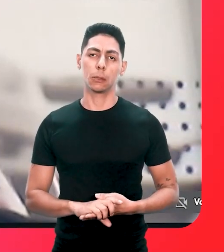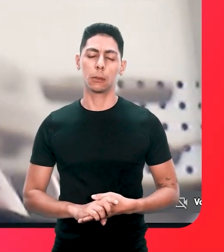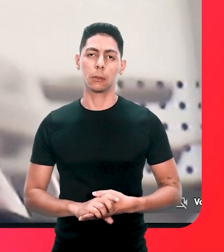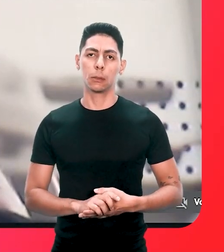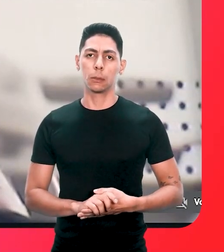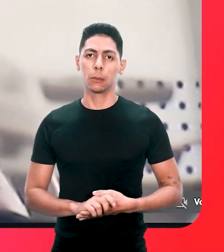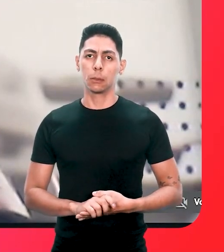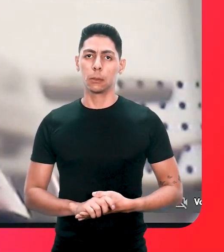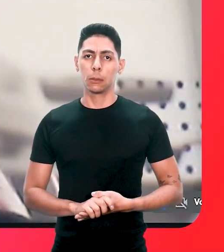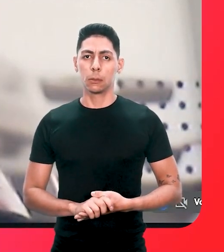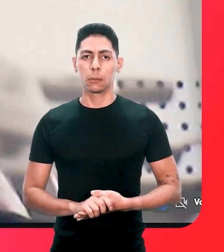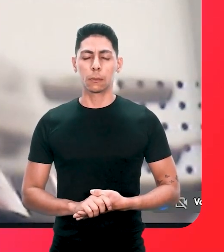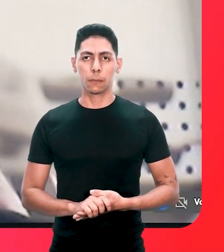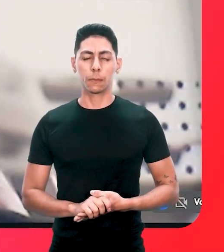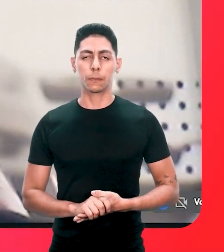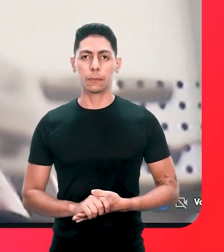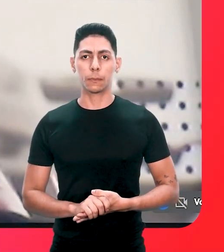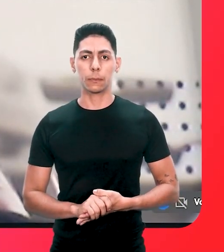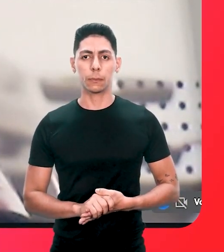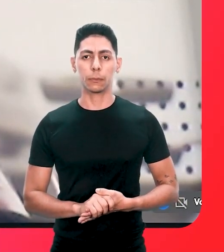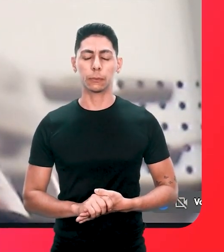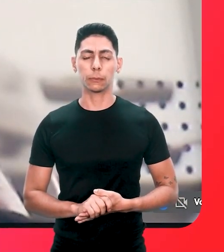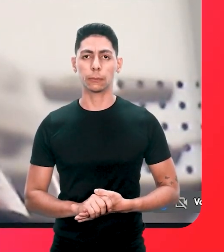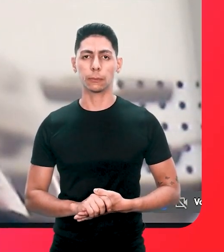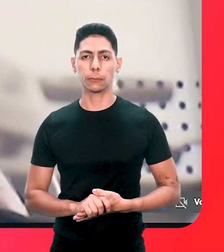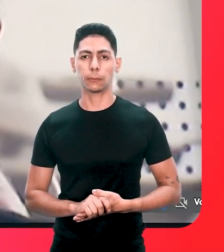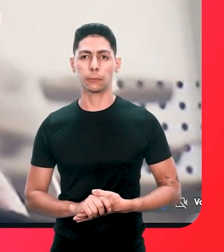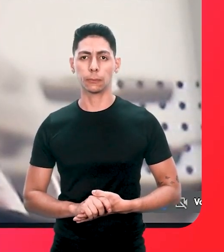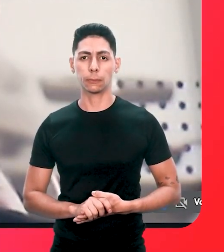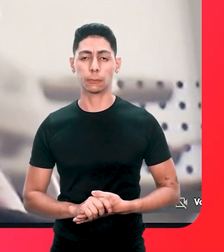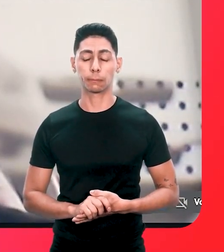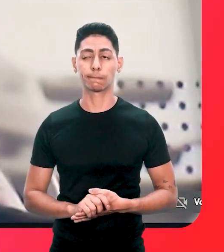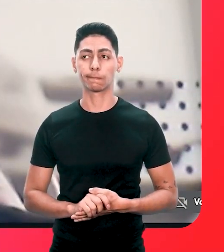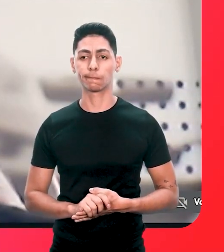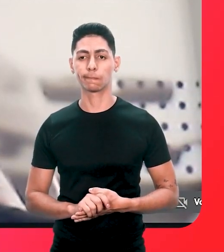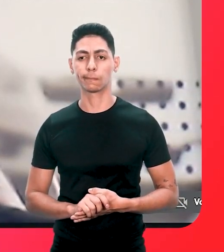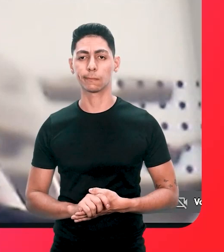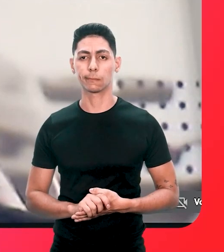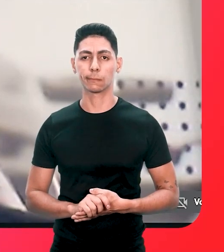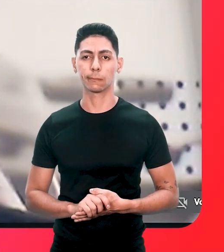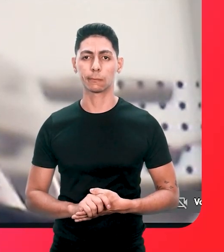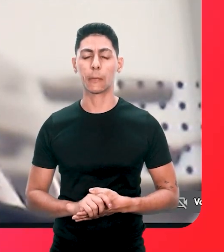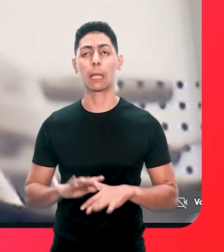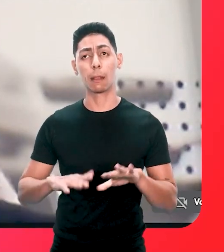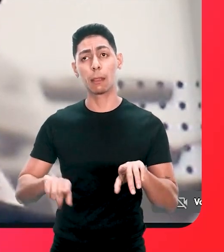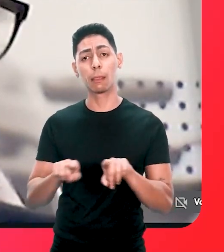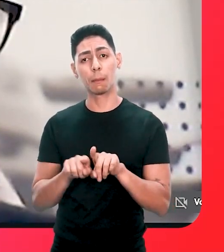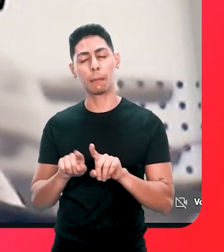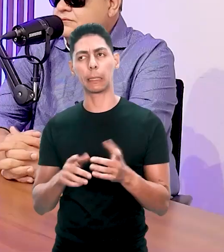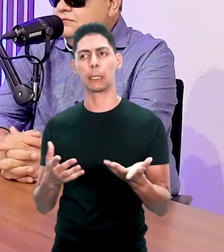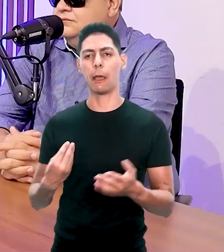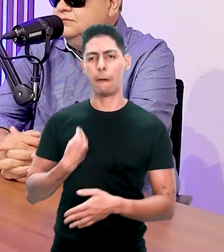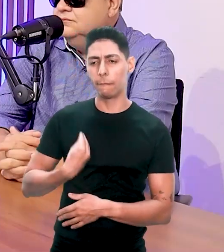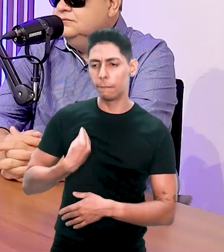como também aquela coisa, a gente, uma situação financeira